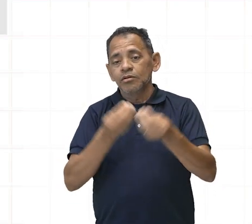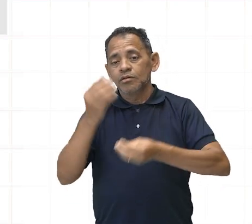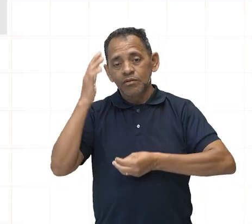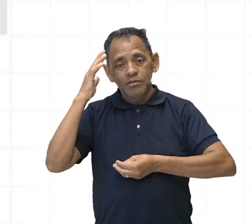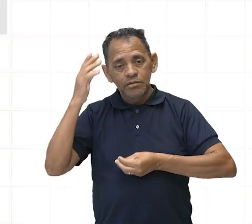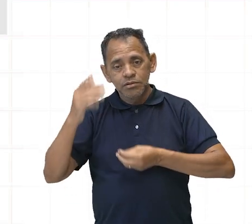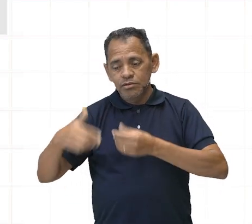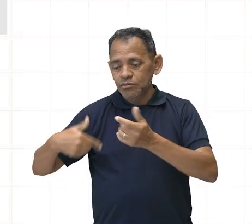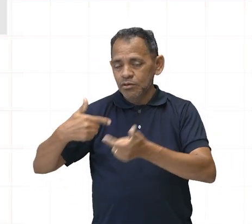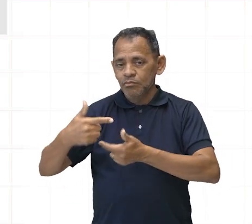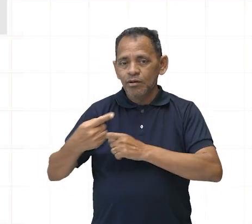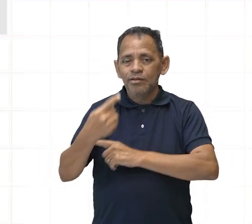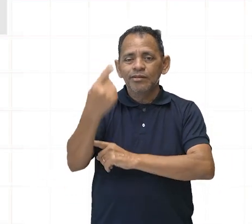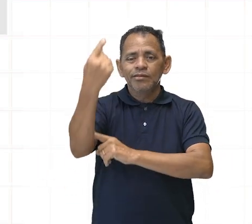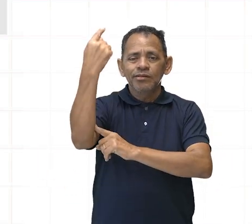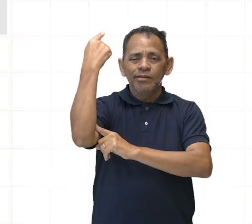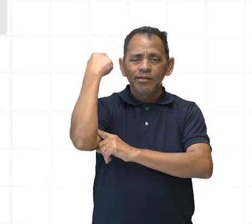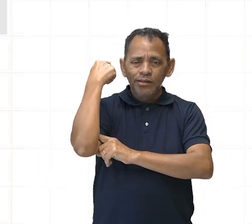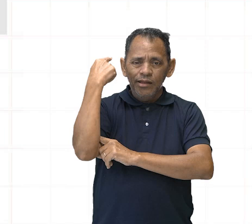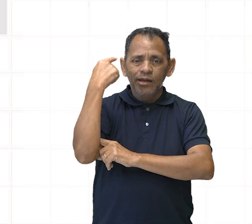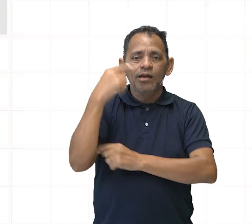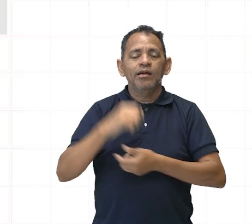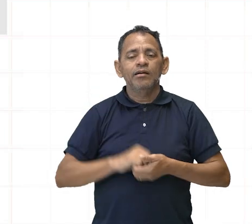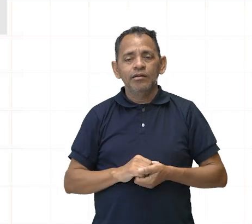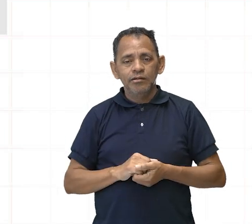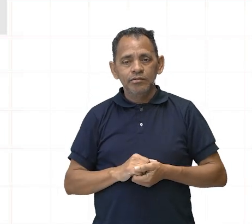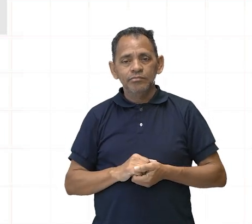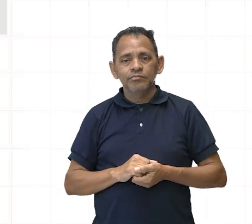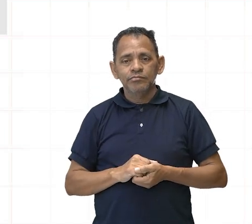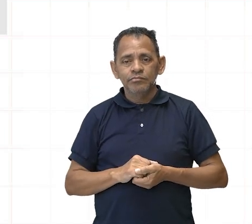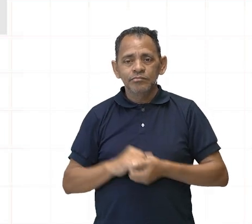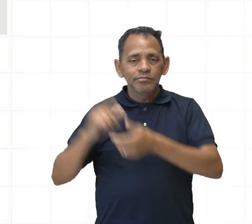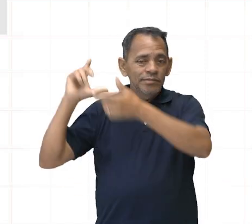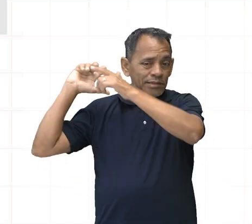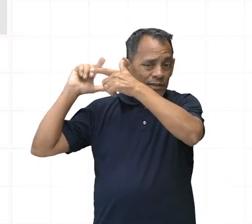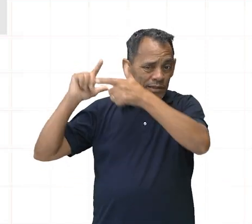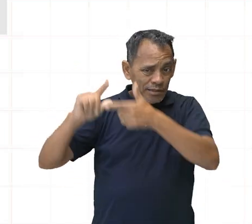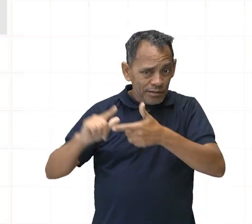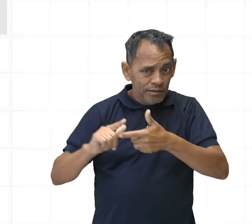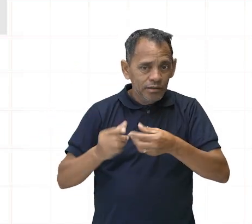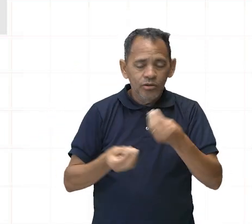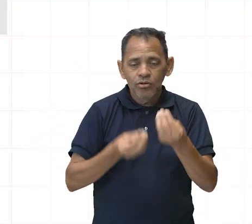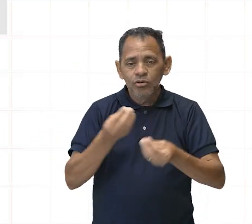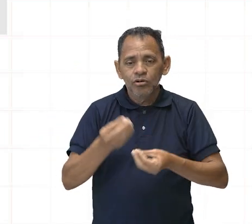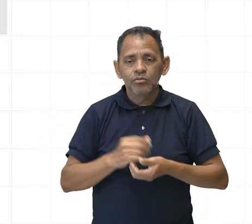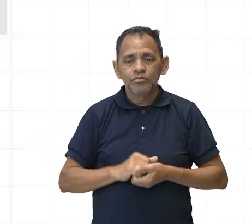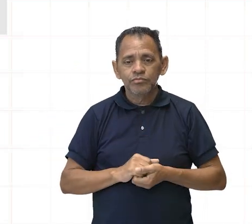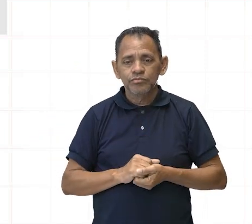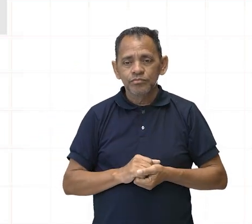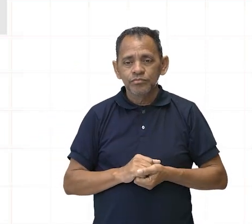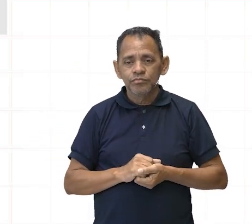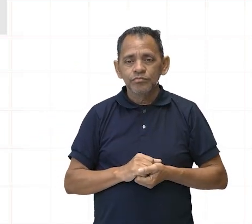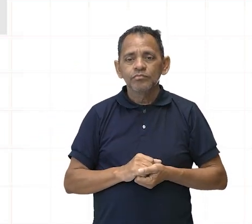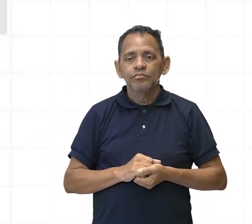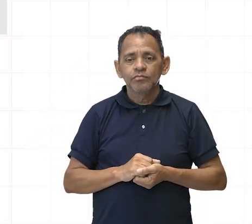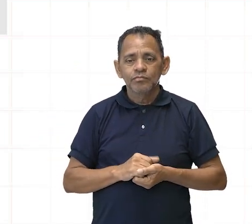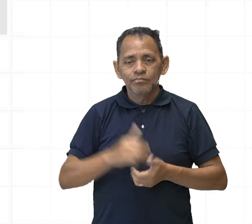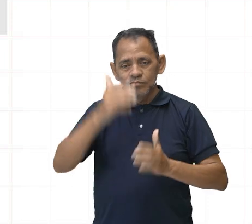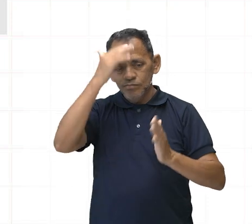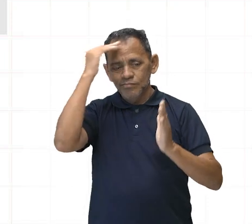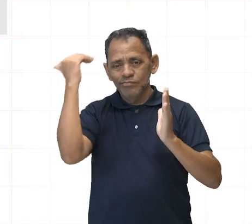ocorria o trabalho na antiguidade e na era clássica? Gente, na antiguidade o trabalho era associado ao